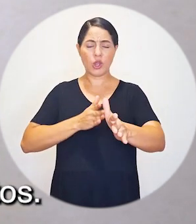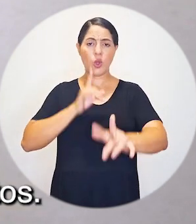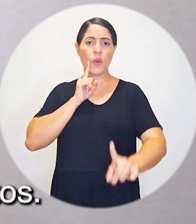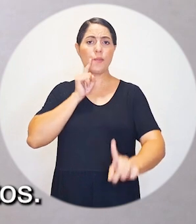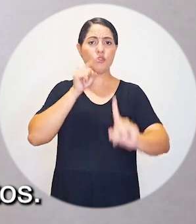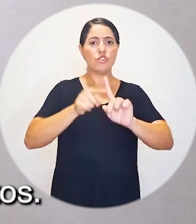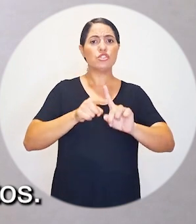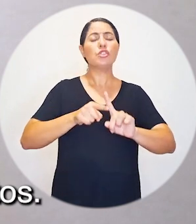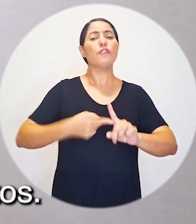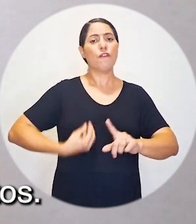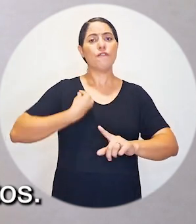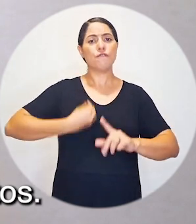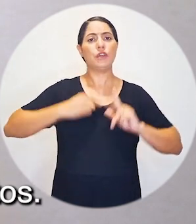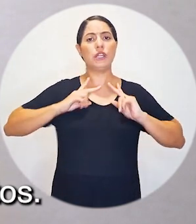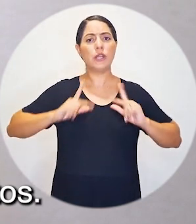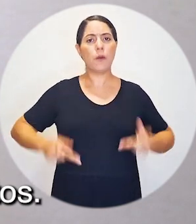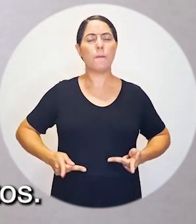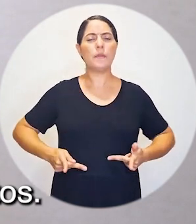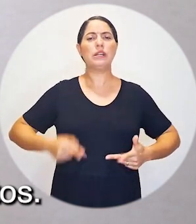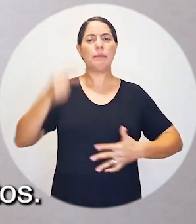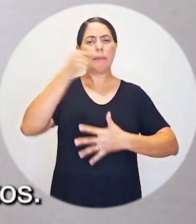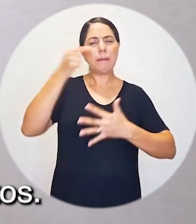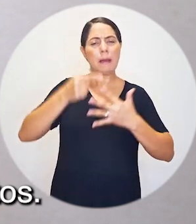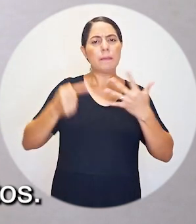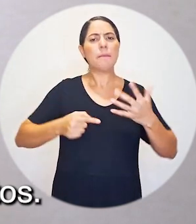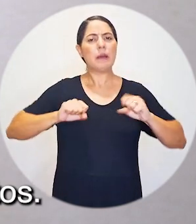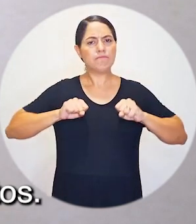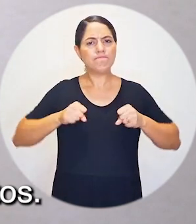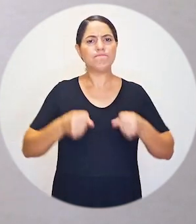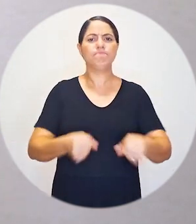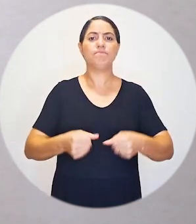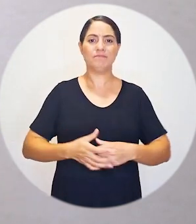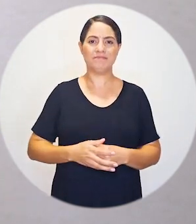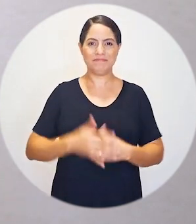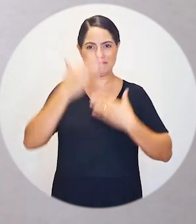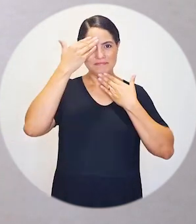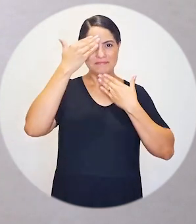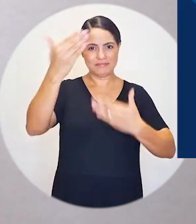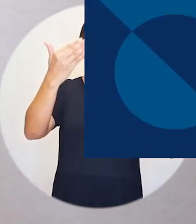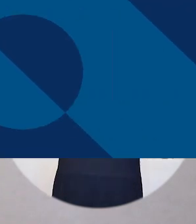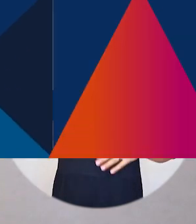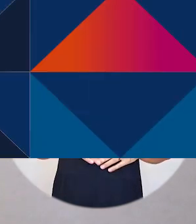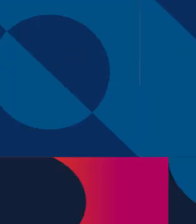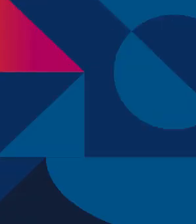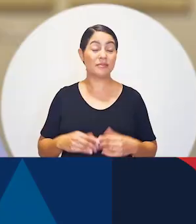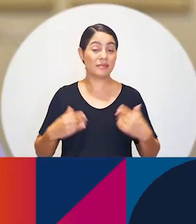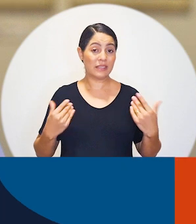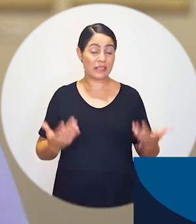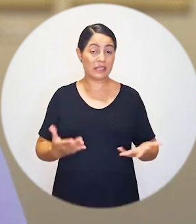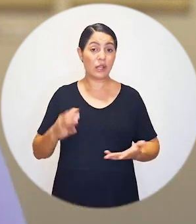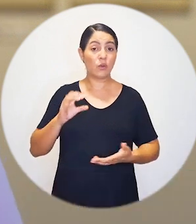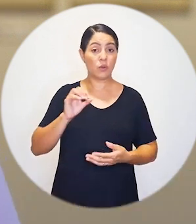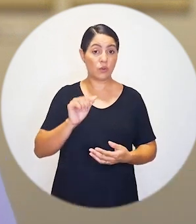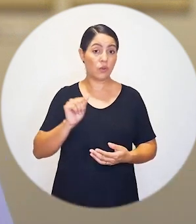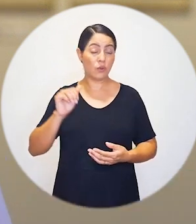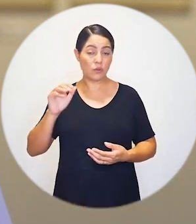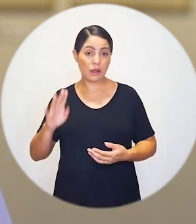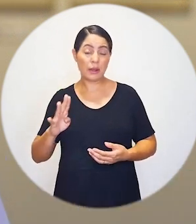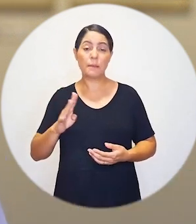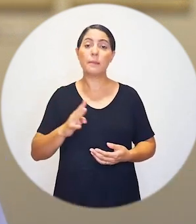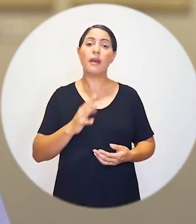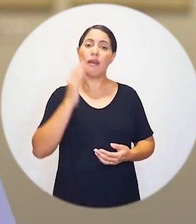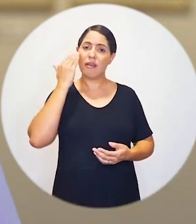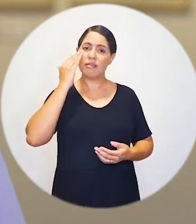legacy of defending human dignity in all its dimensions. Thank you very much. A OAB entende